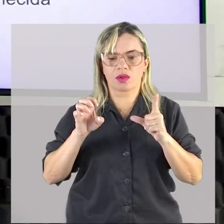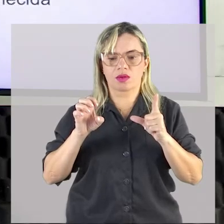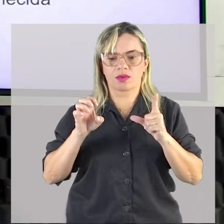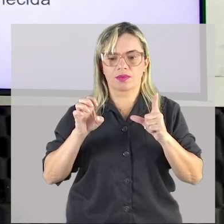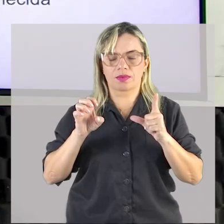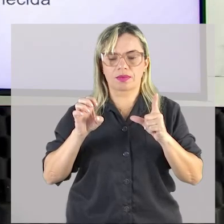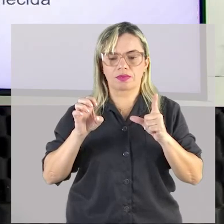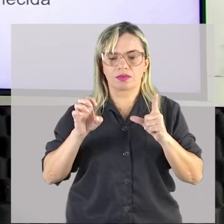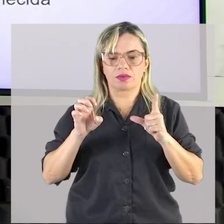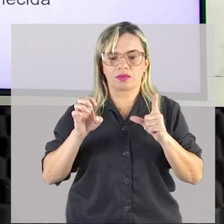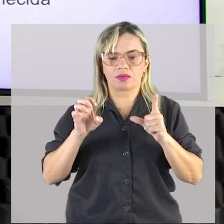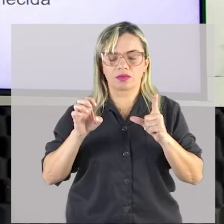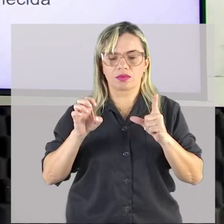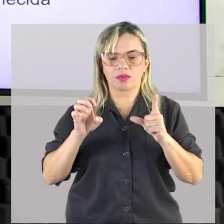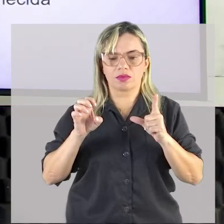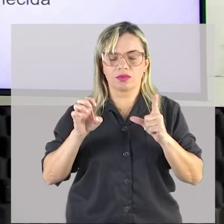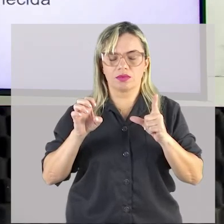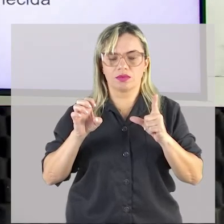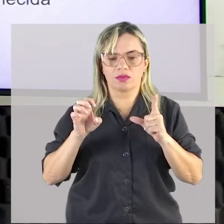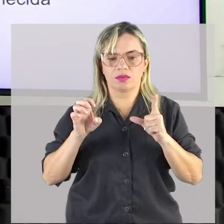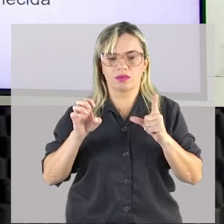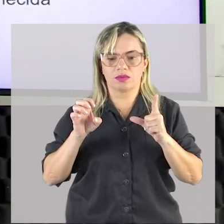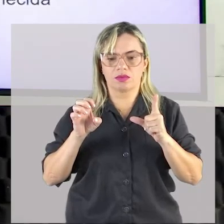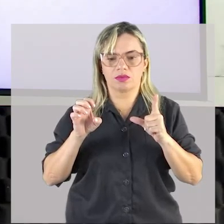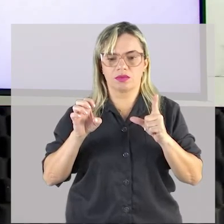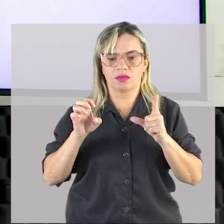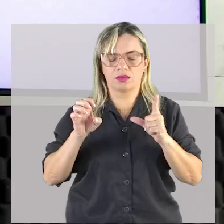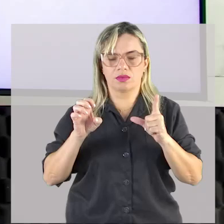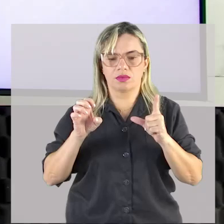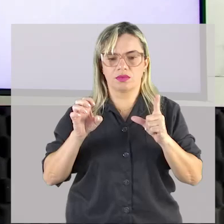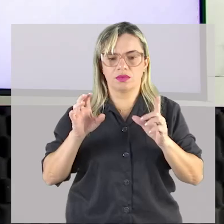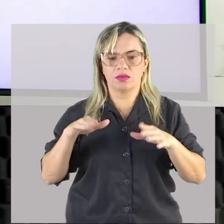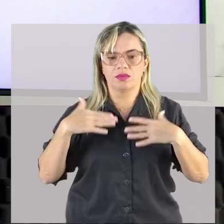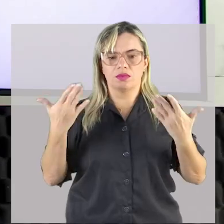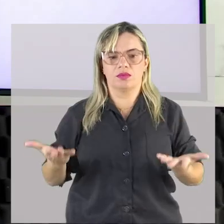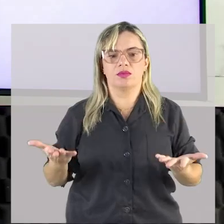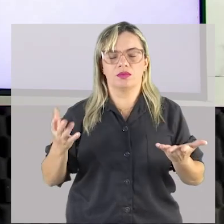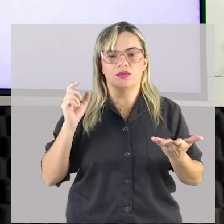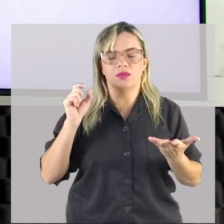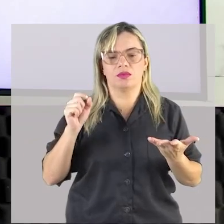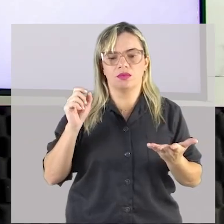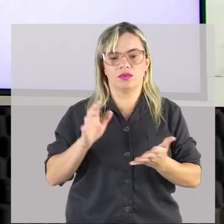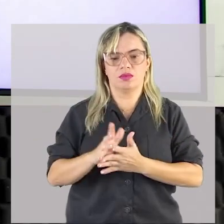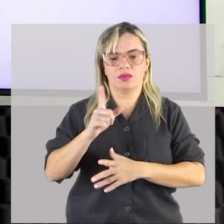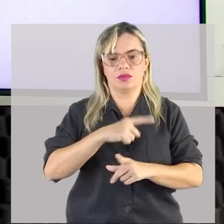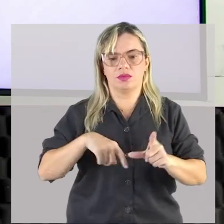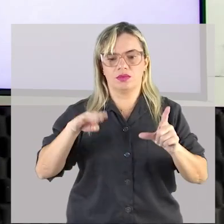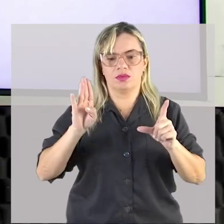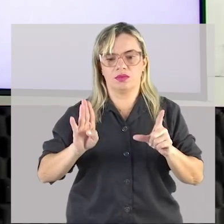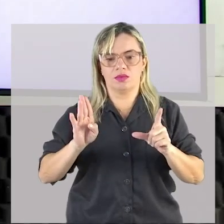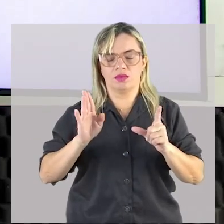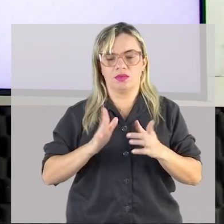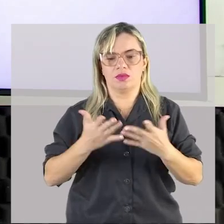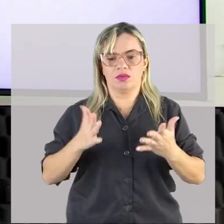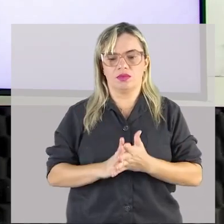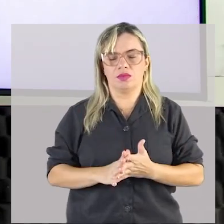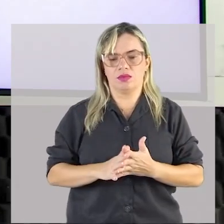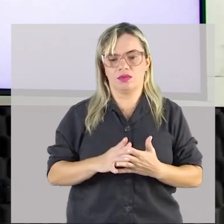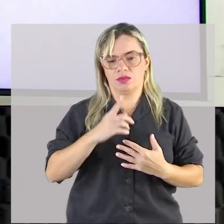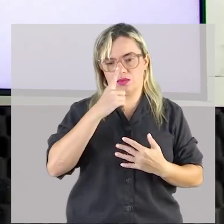substâncias, como amônia e nitrato, conhecida como processos de fixação. Então, A letra B, quando ela diz assim, ó,